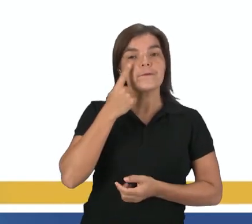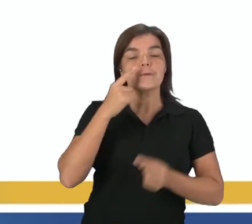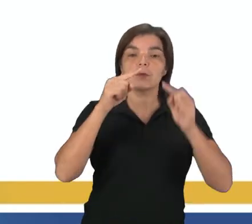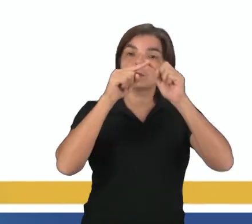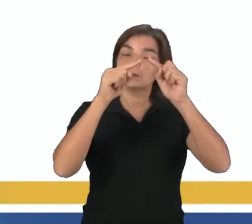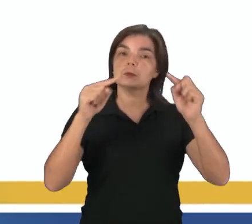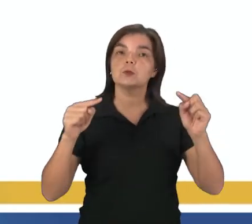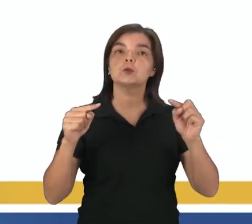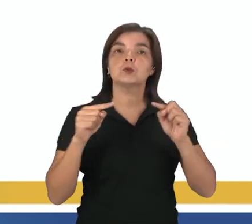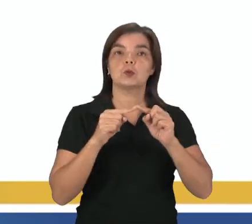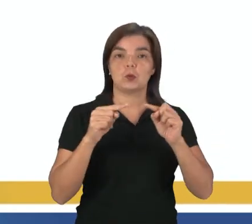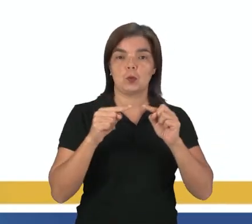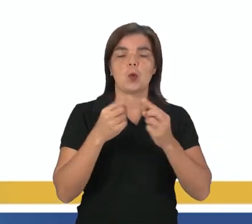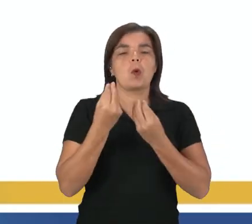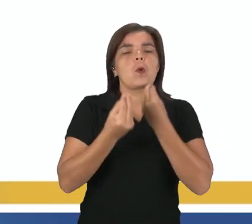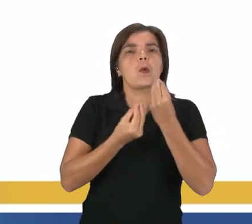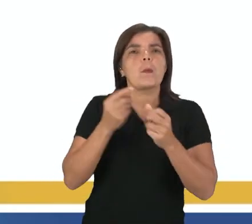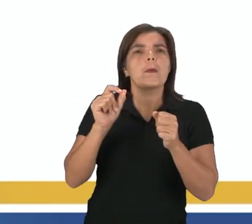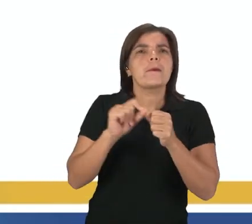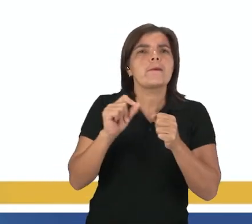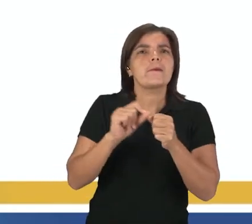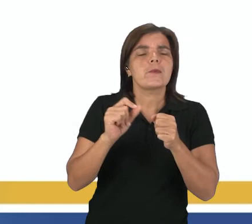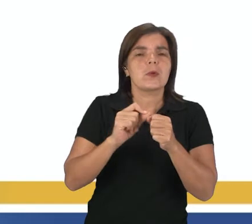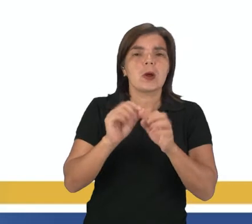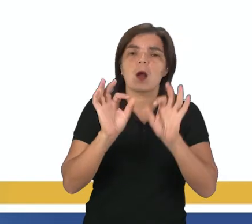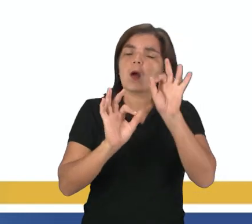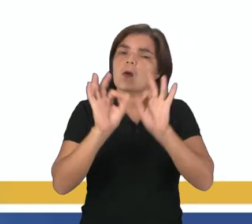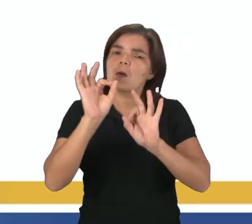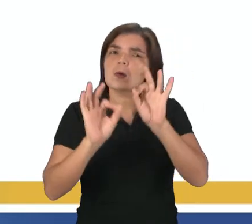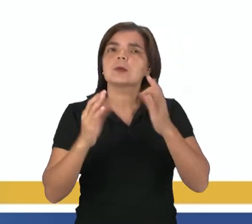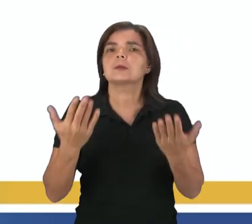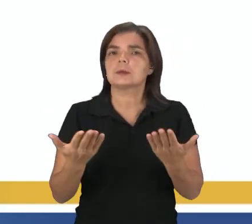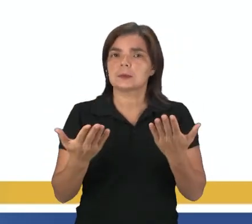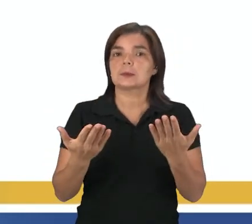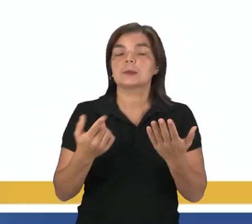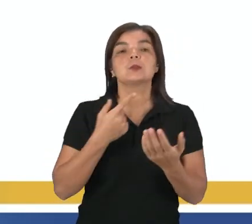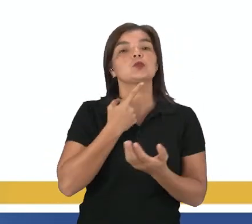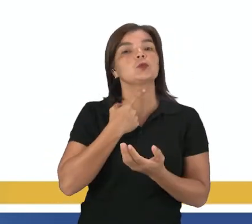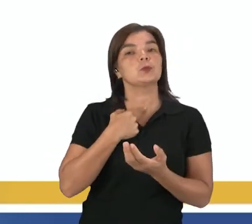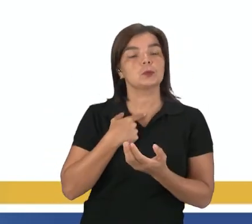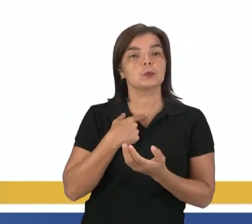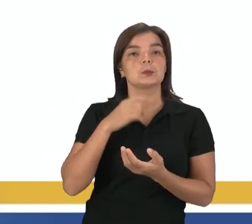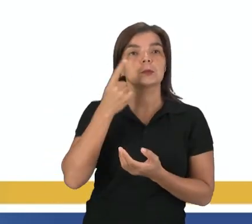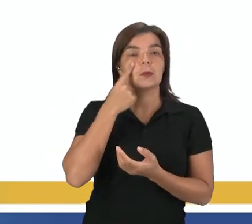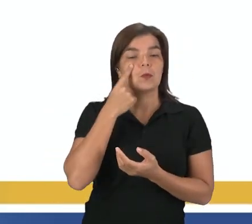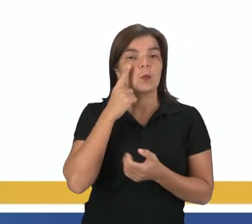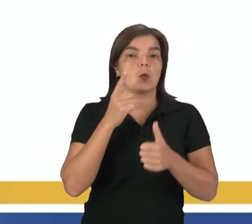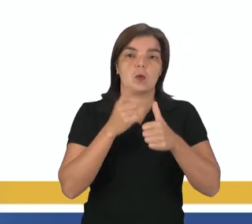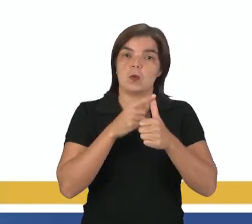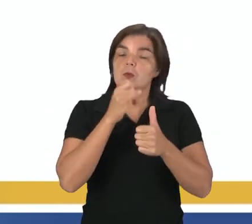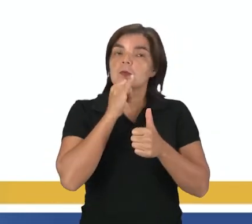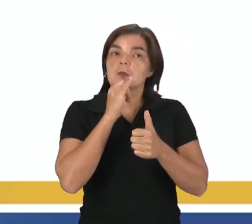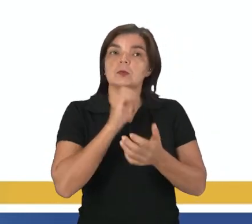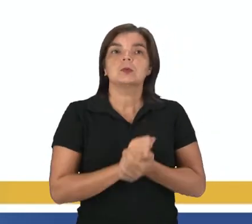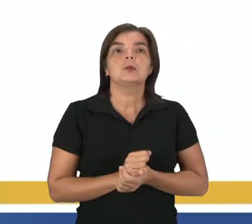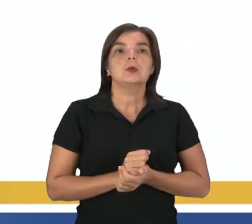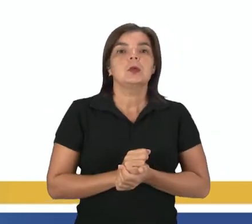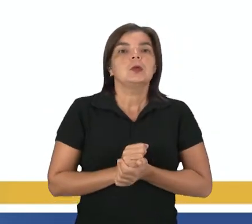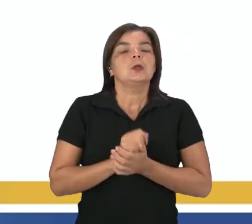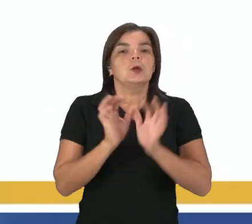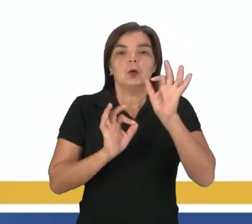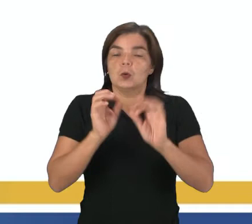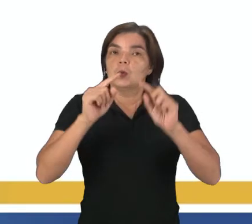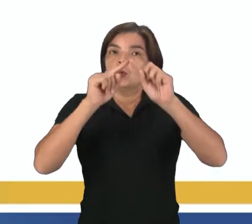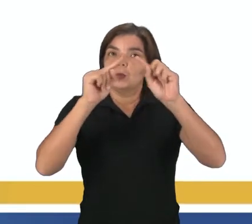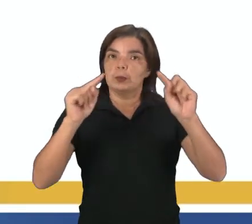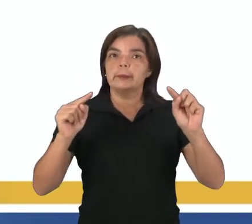Bom, mas aí como é que eu faço? Como é que eu posso construir uma translação caso eu queira? Nós vamos fazer um exemplo. Considere